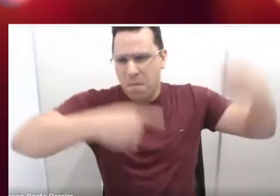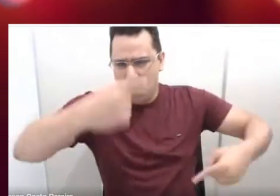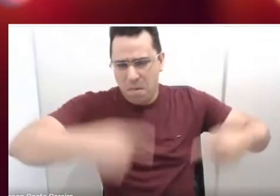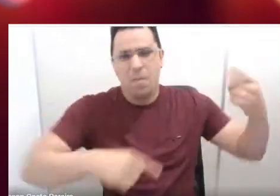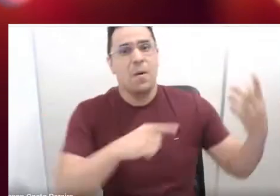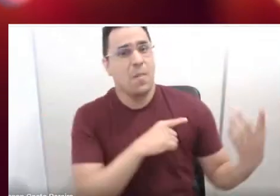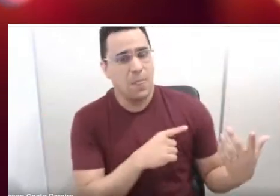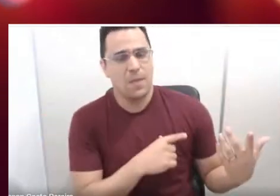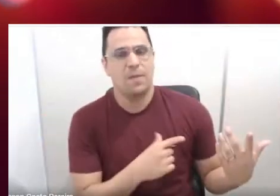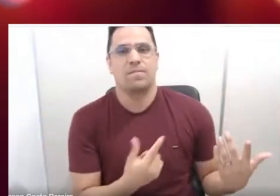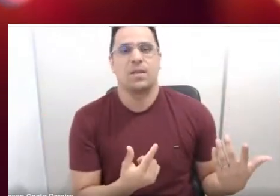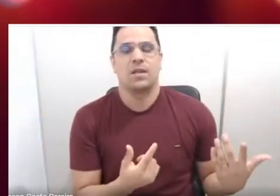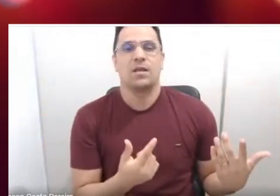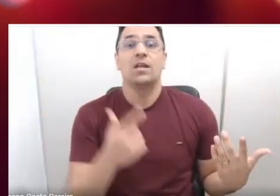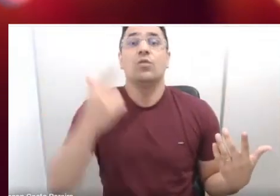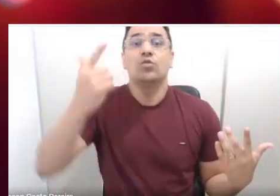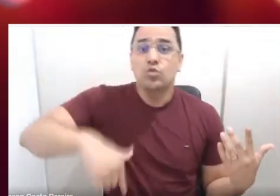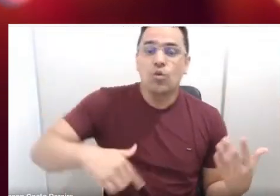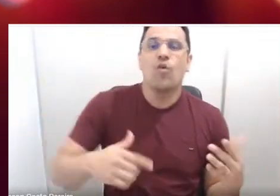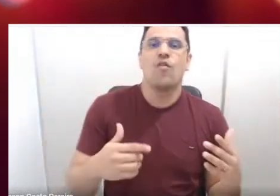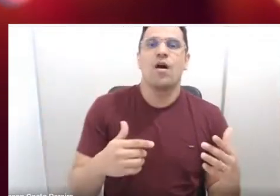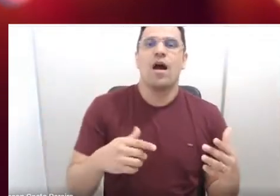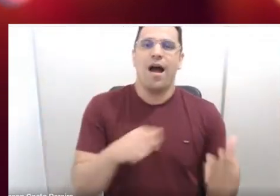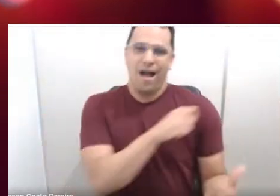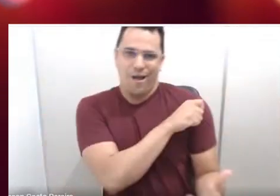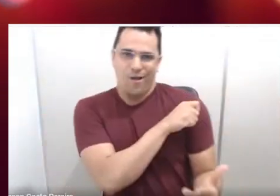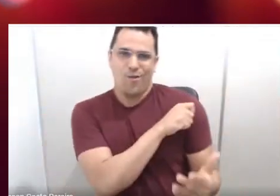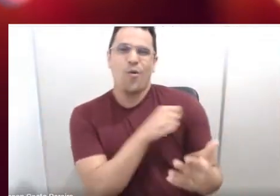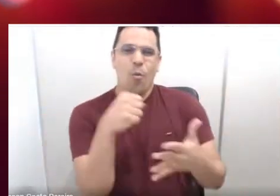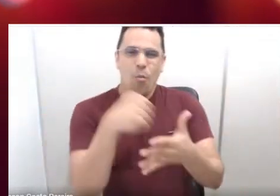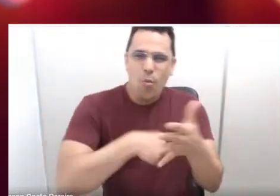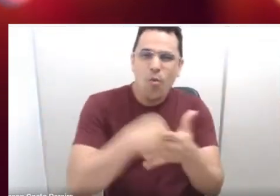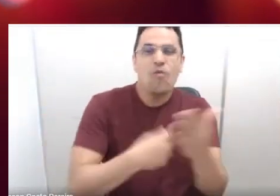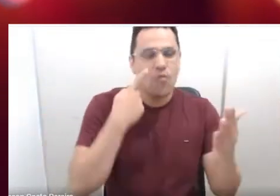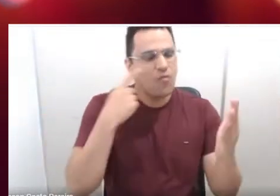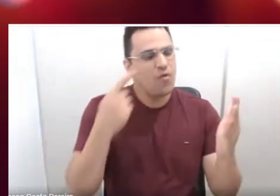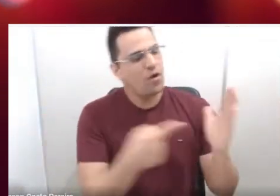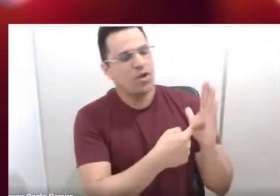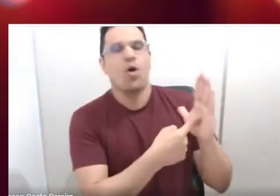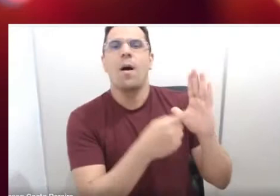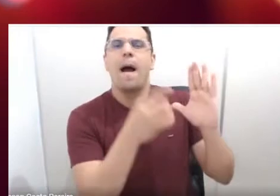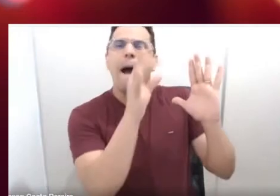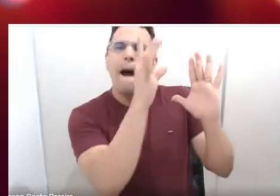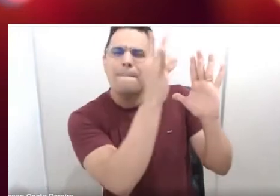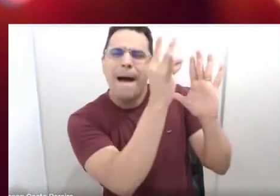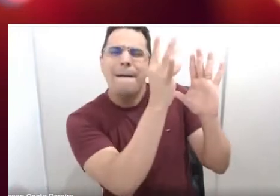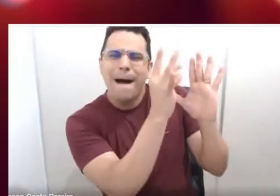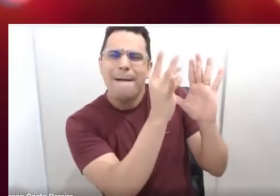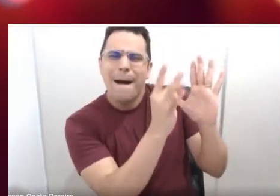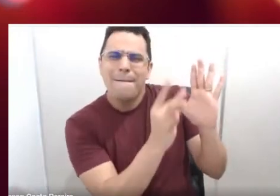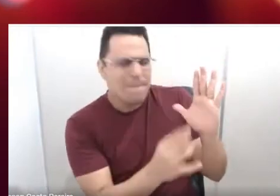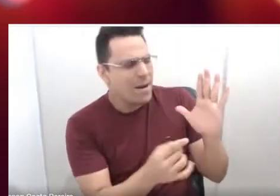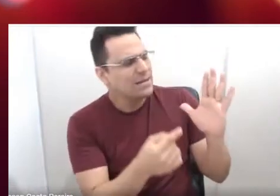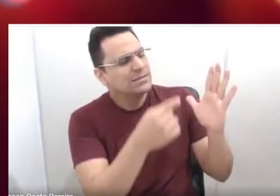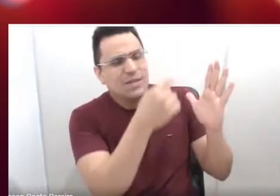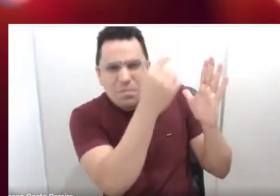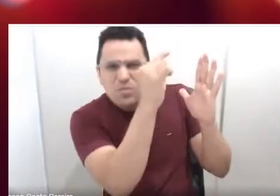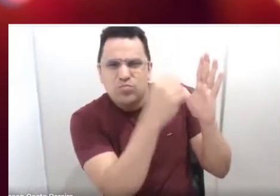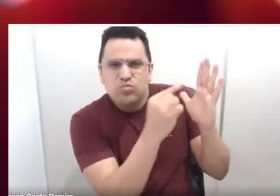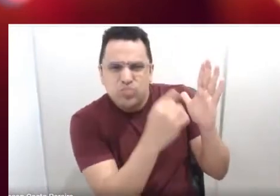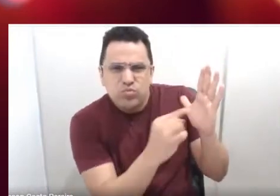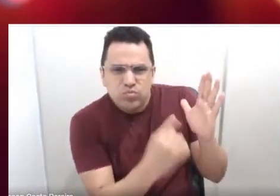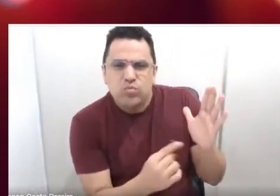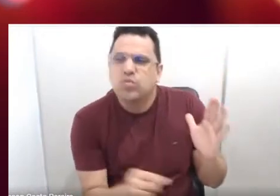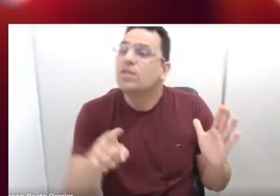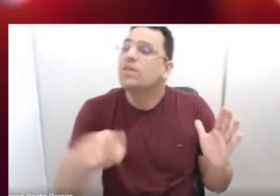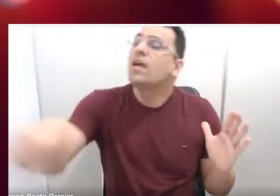dentro de uma assembleia dessa do movimento estudantil e discutiu ponto a ponto quais seriam os destaques, quais seriam as ponderações e quais seriam